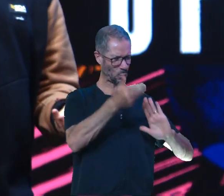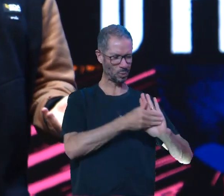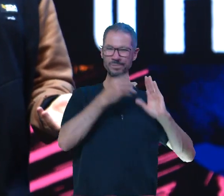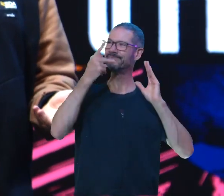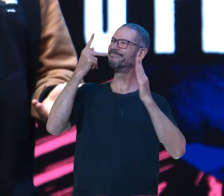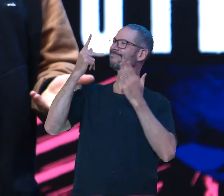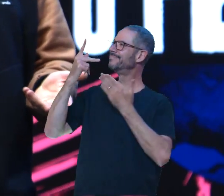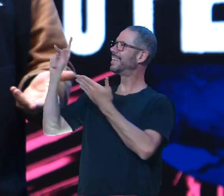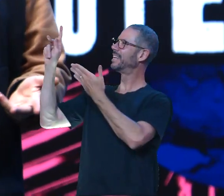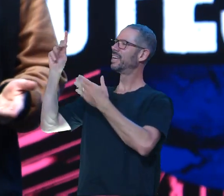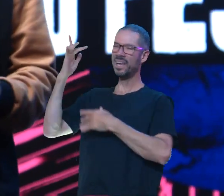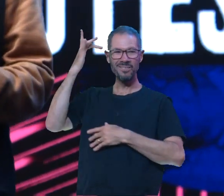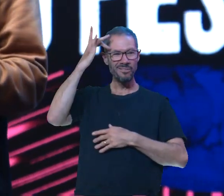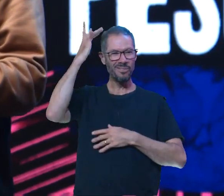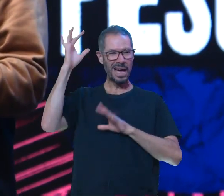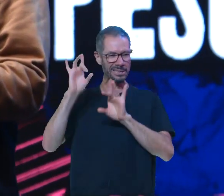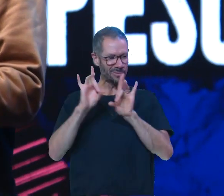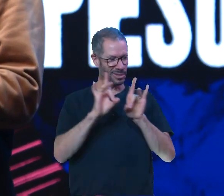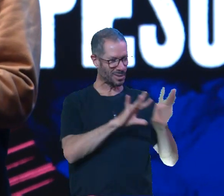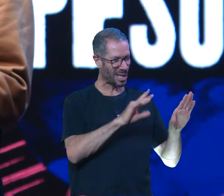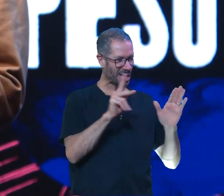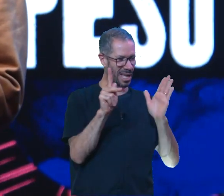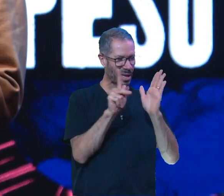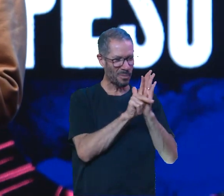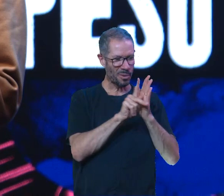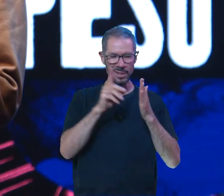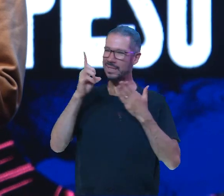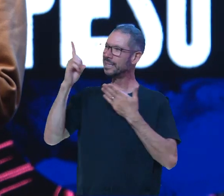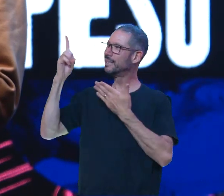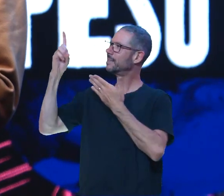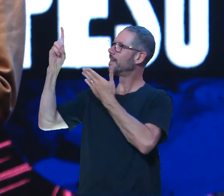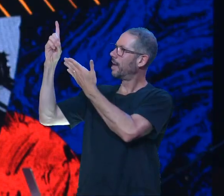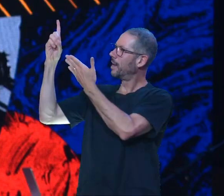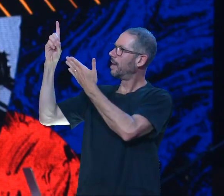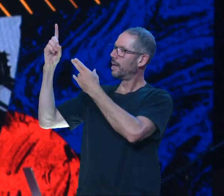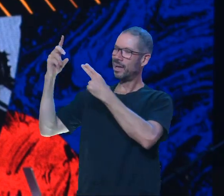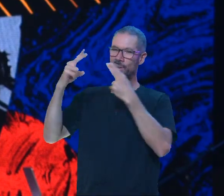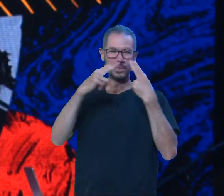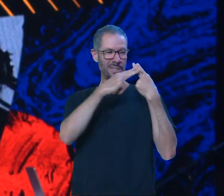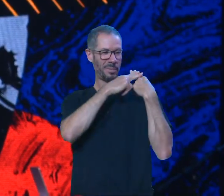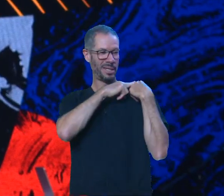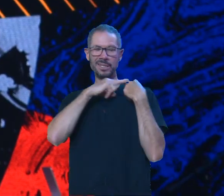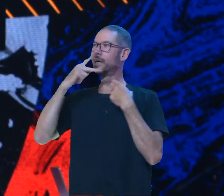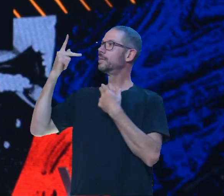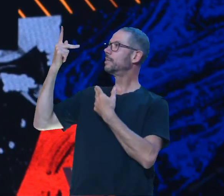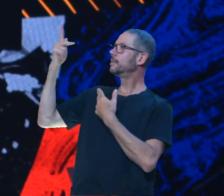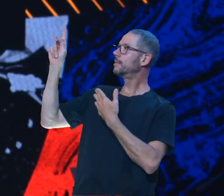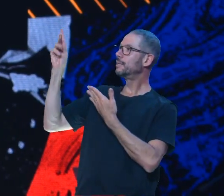renunciar. Porque se é dele, a responsabilidade é dele.